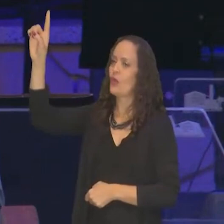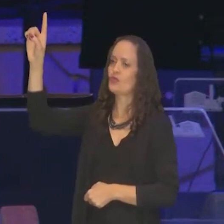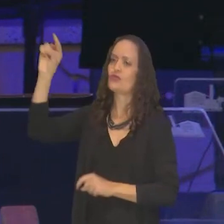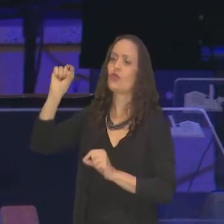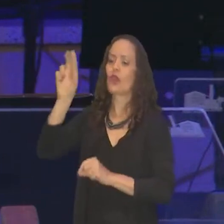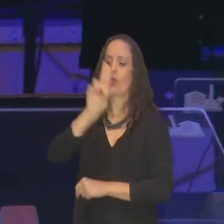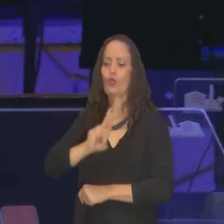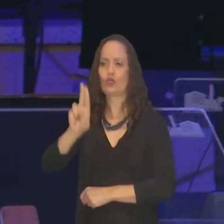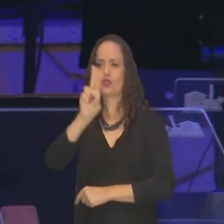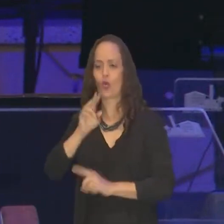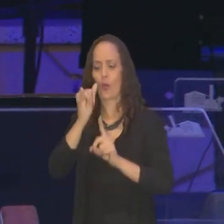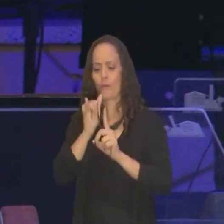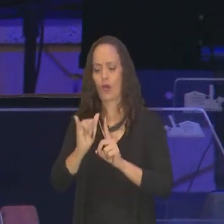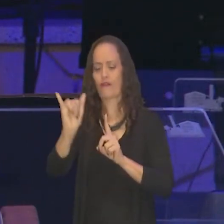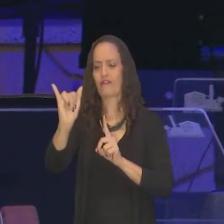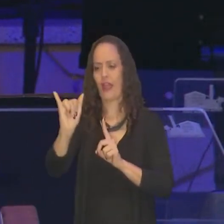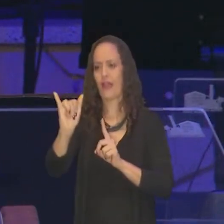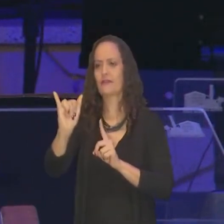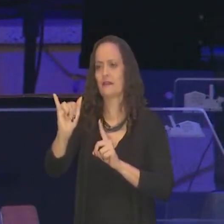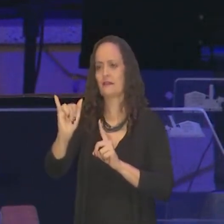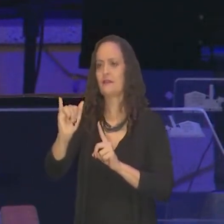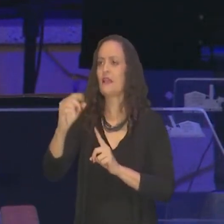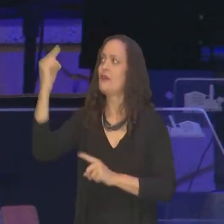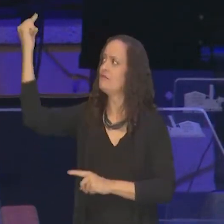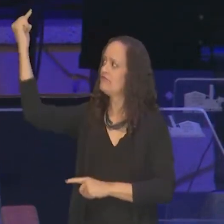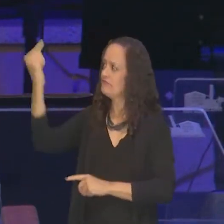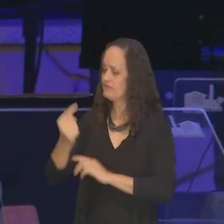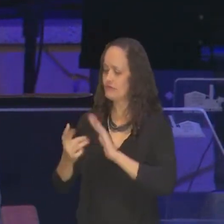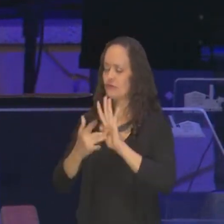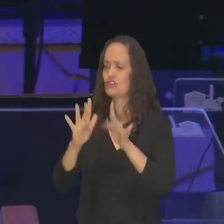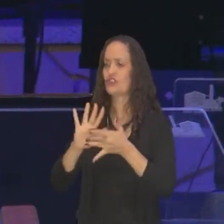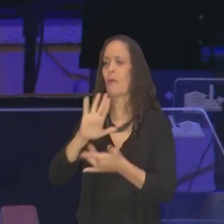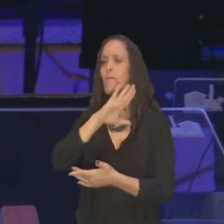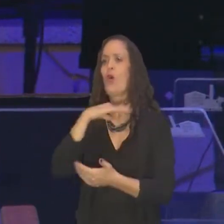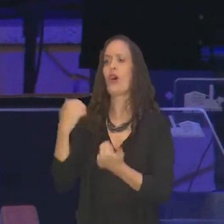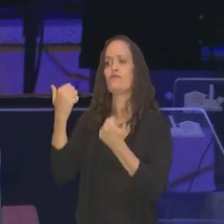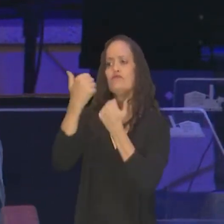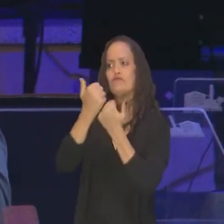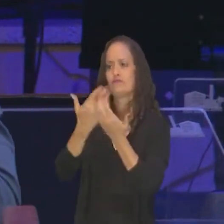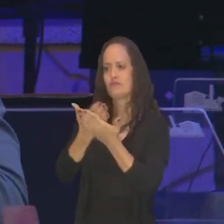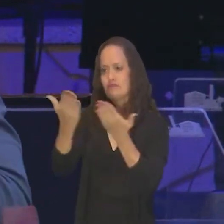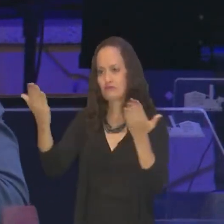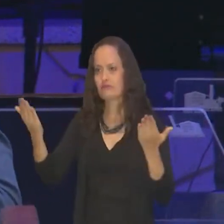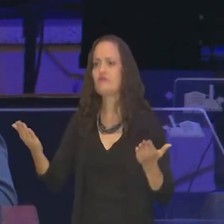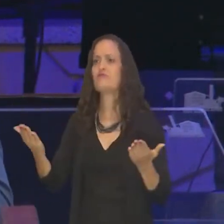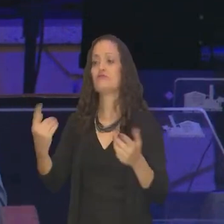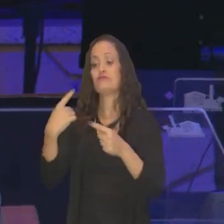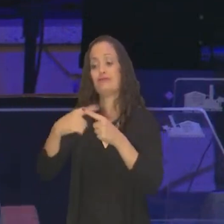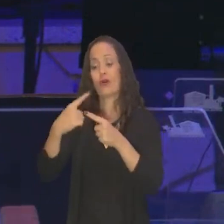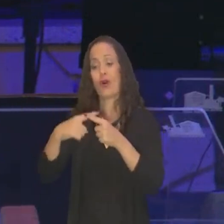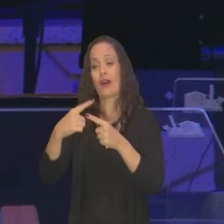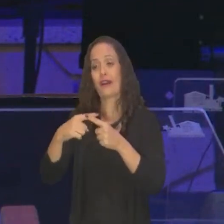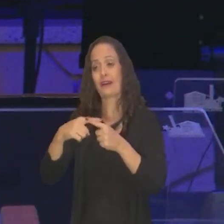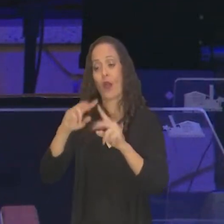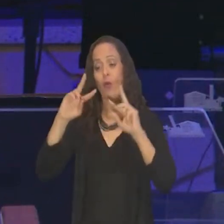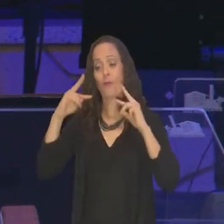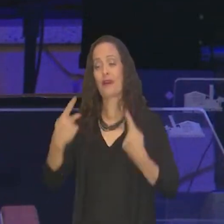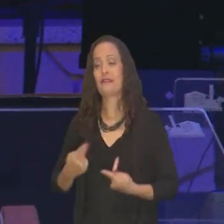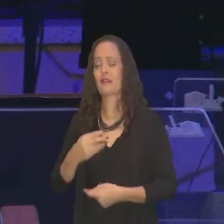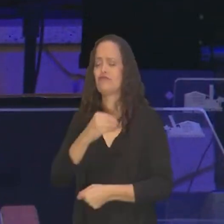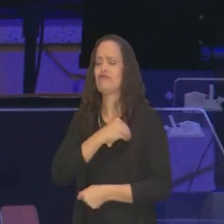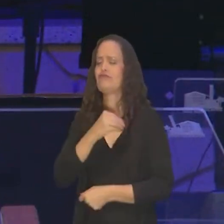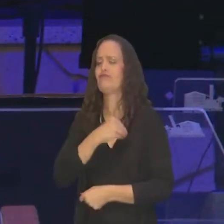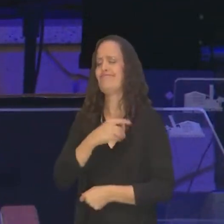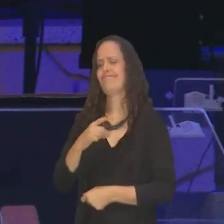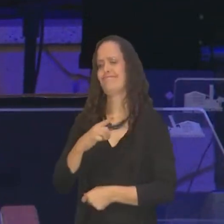que providenciou a vinda do Messias para morrer pela humanidade caída que estava presa nos seus delitos e pecados.